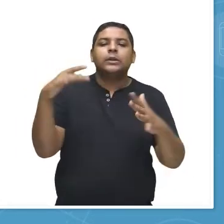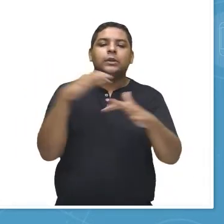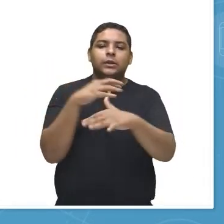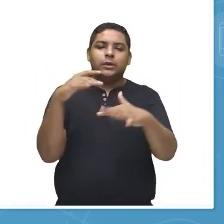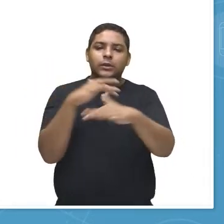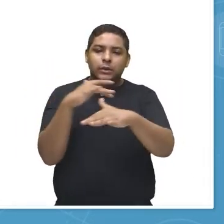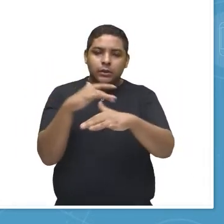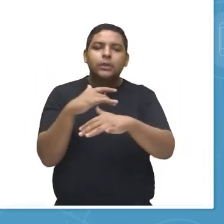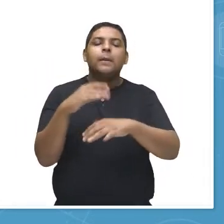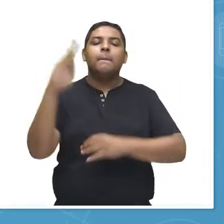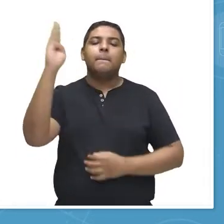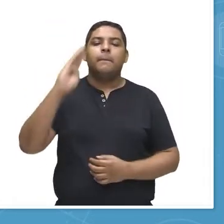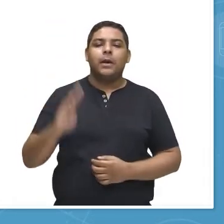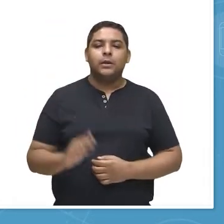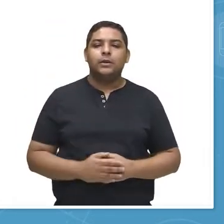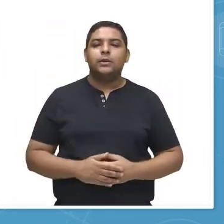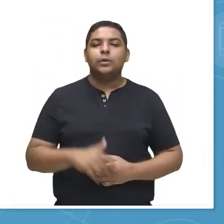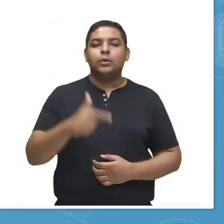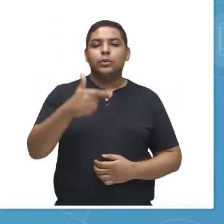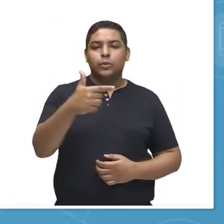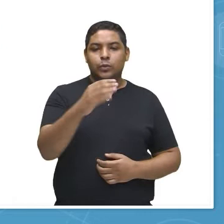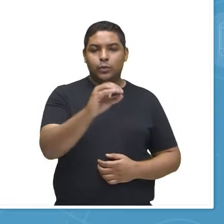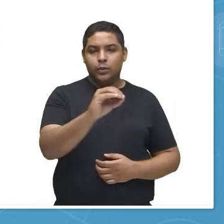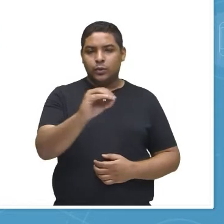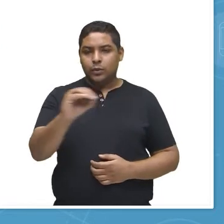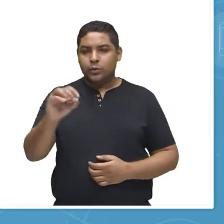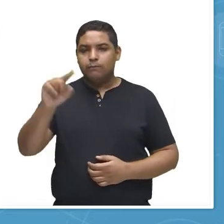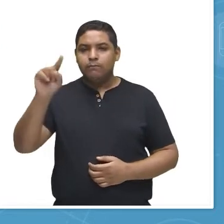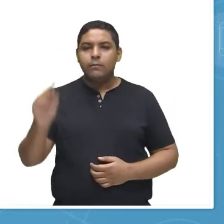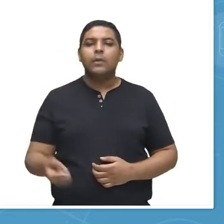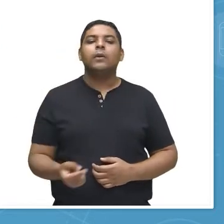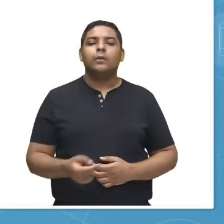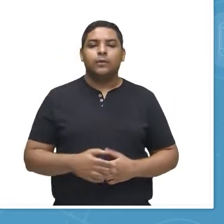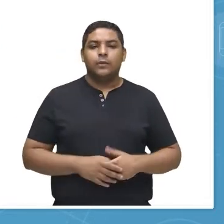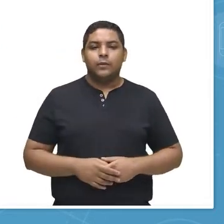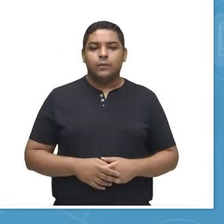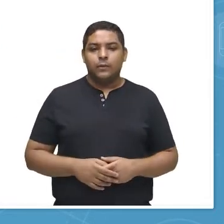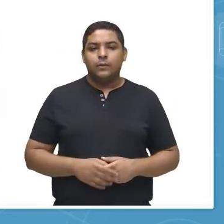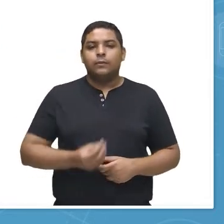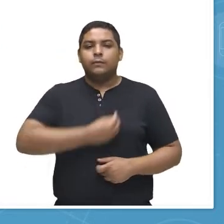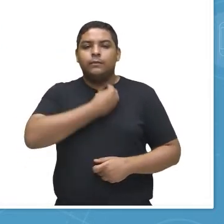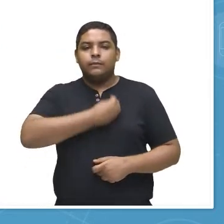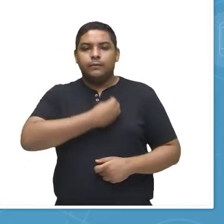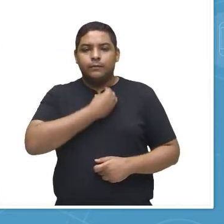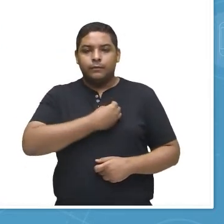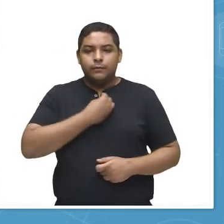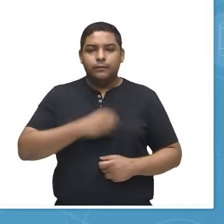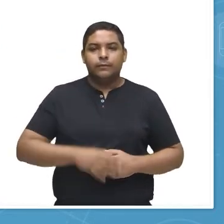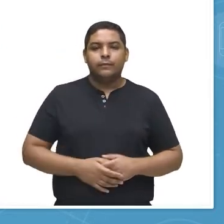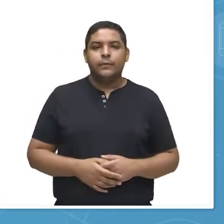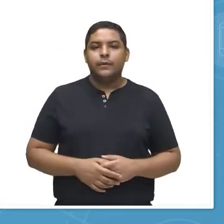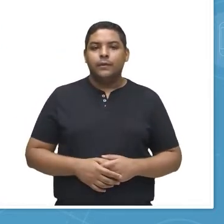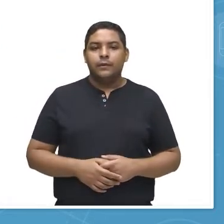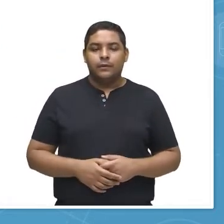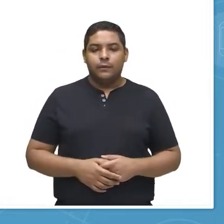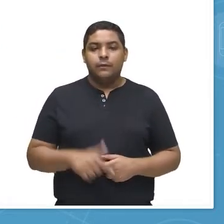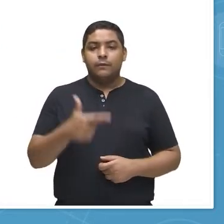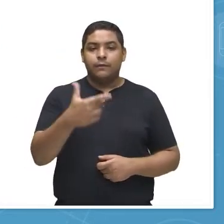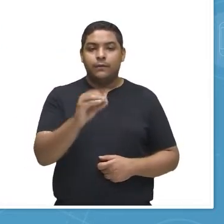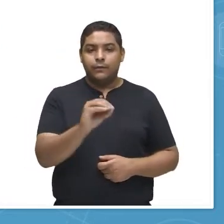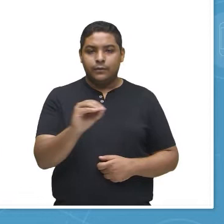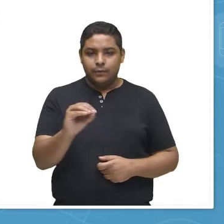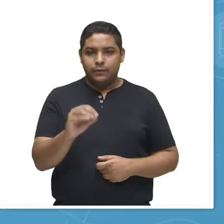Possui aproximadamente 200 milhões de habitantes e é responsável sozinha por uma grande parte, uma fatia